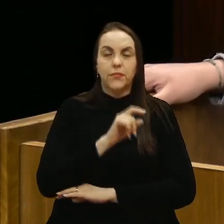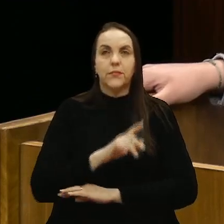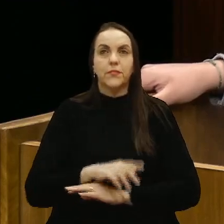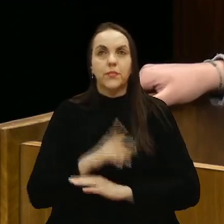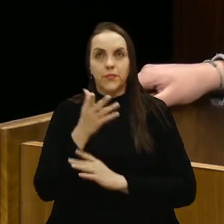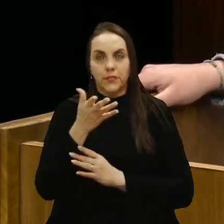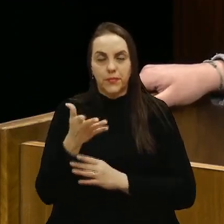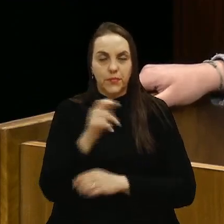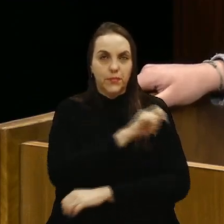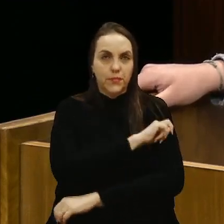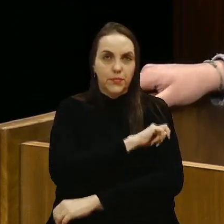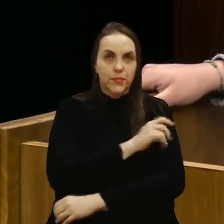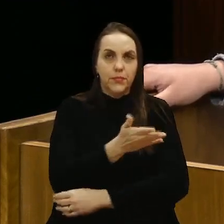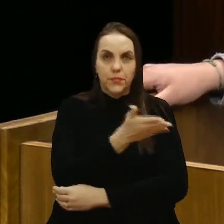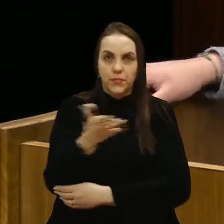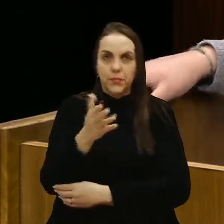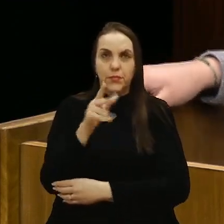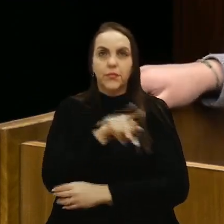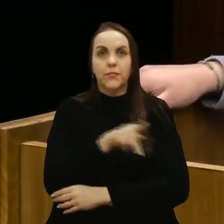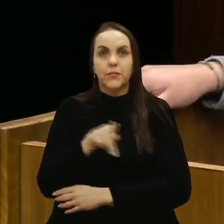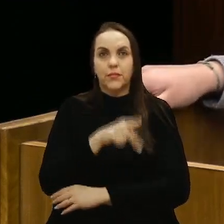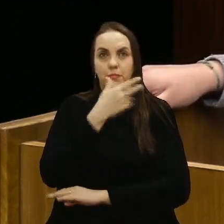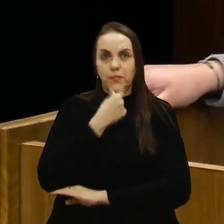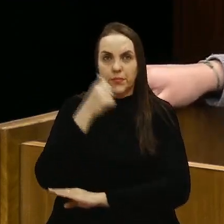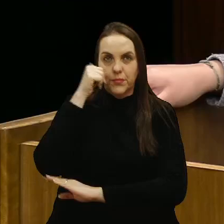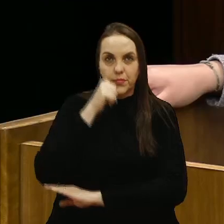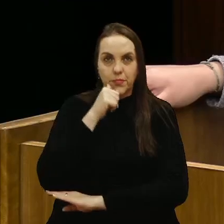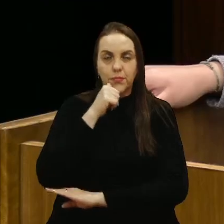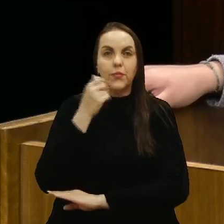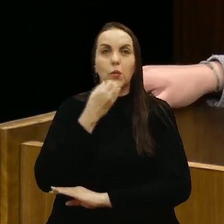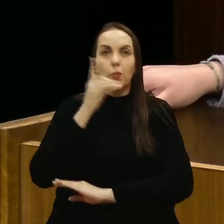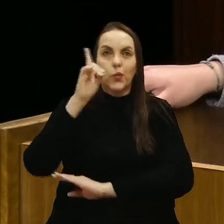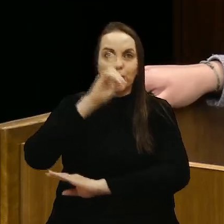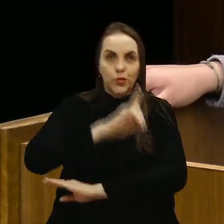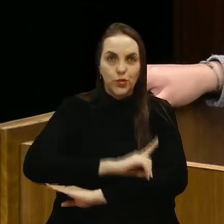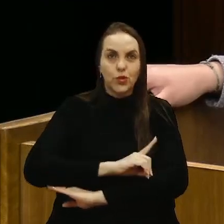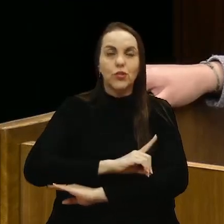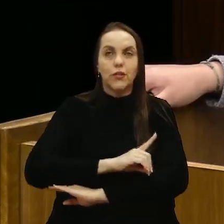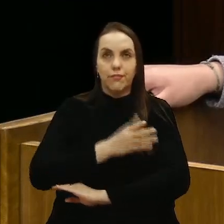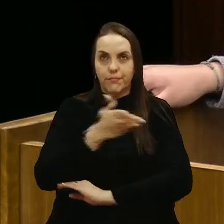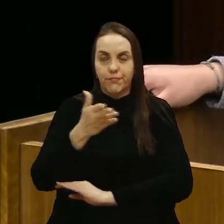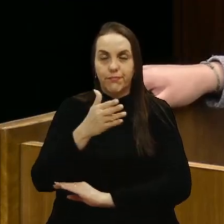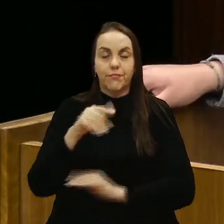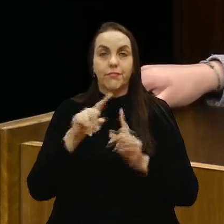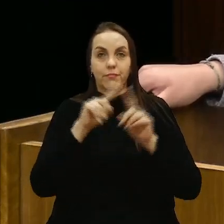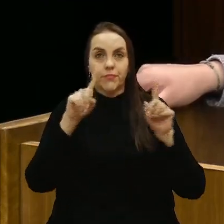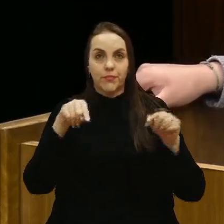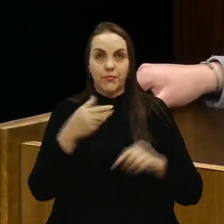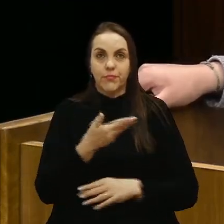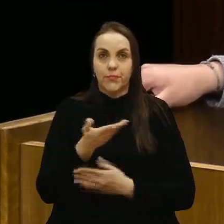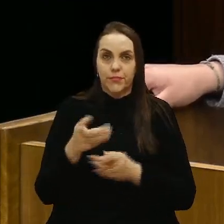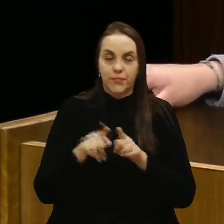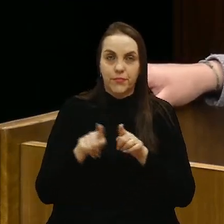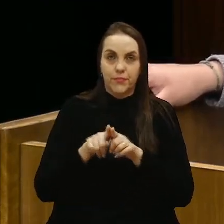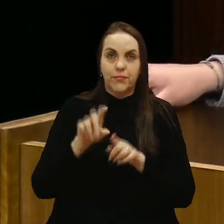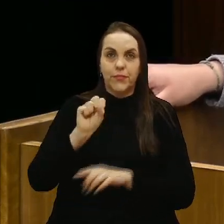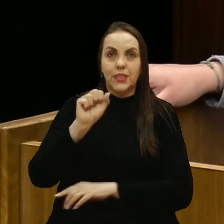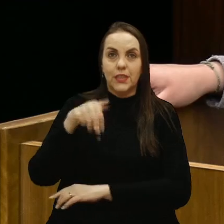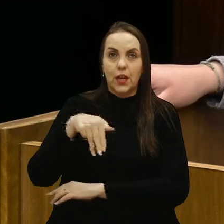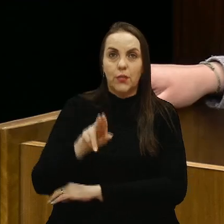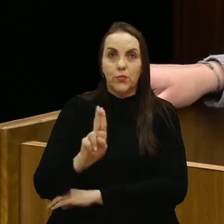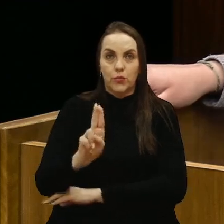aos estudantes, professoras e professores. Bom dia aos servidores e servidoras do SAMU que também